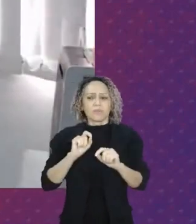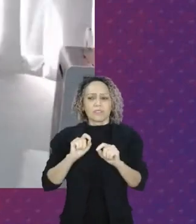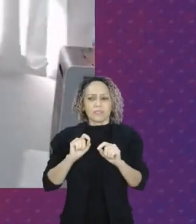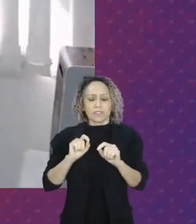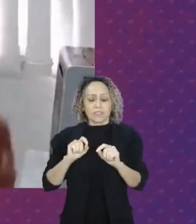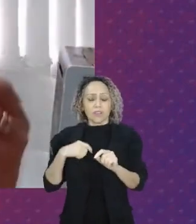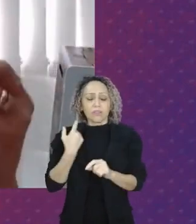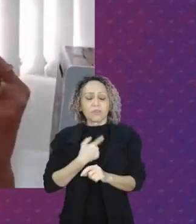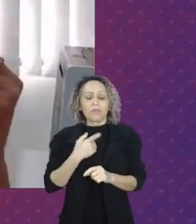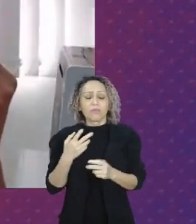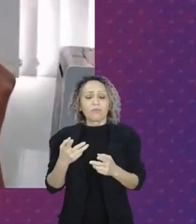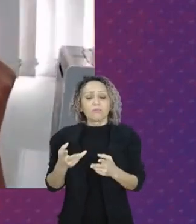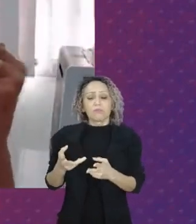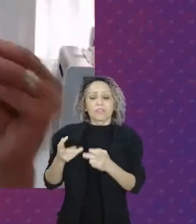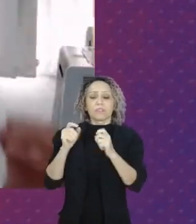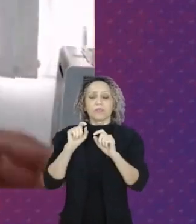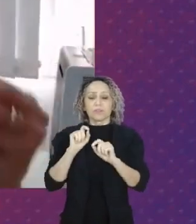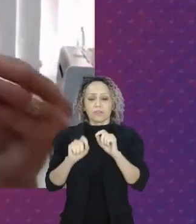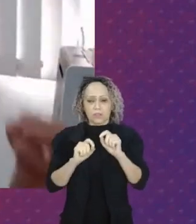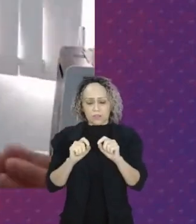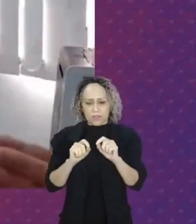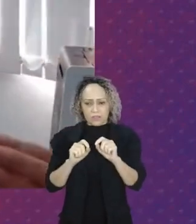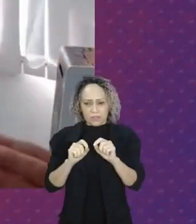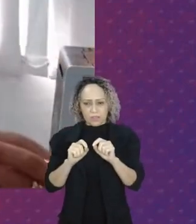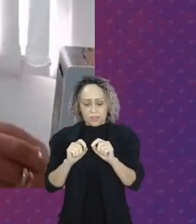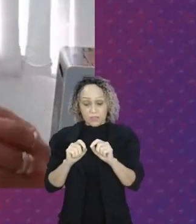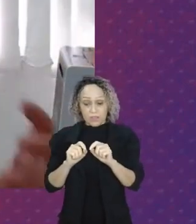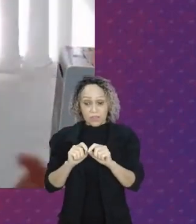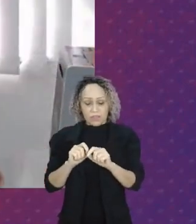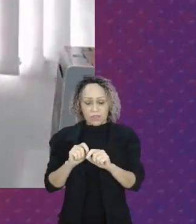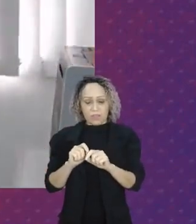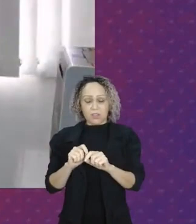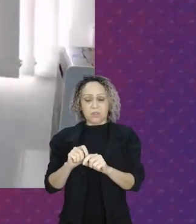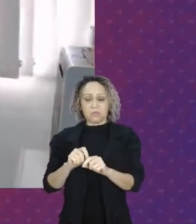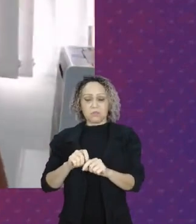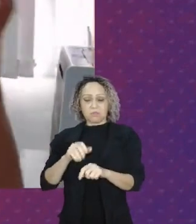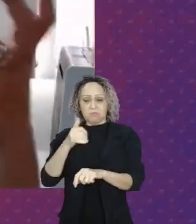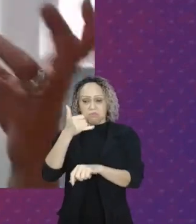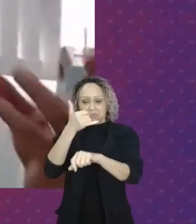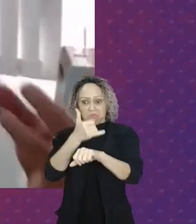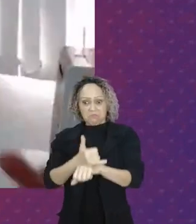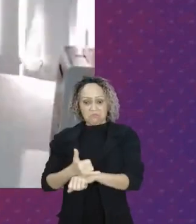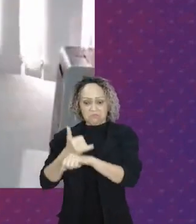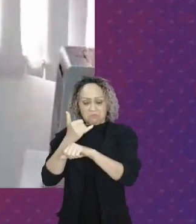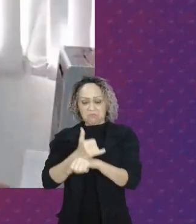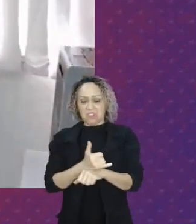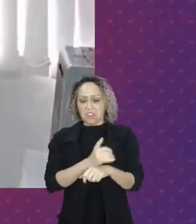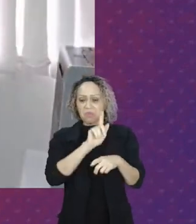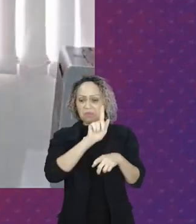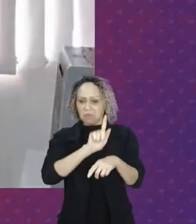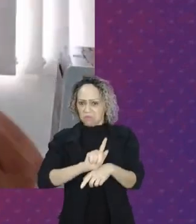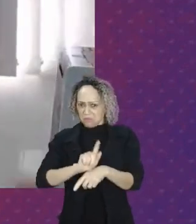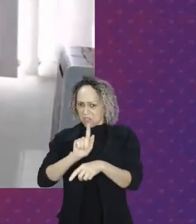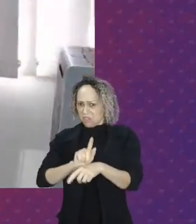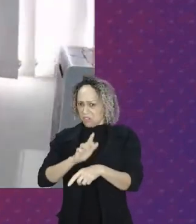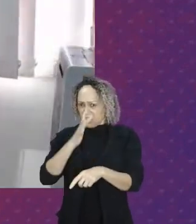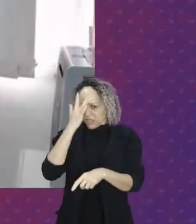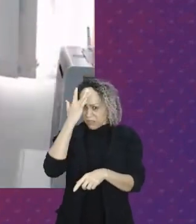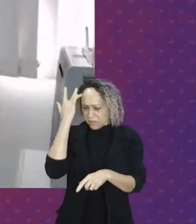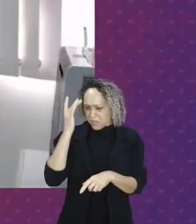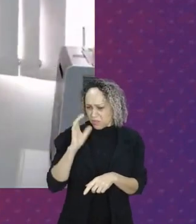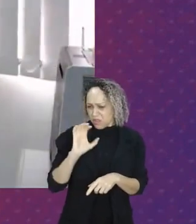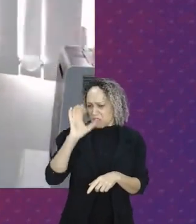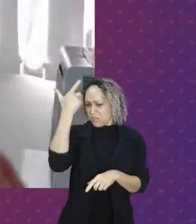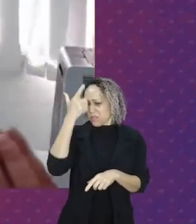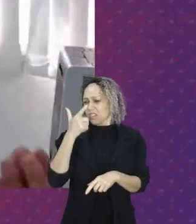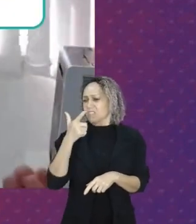vamos ver que as gestões dessas escolas, os cargos de tomada de decisão estratégicos